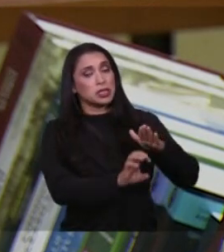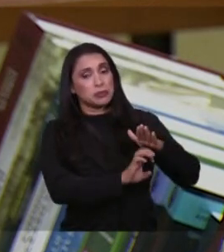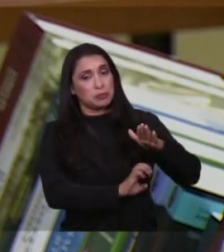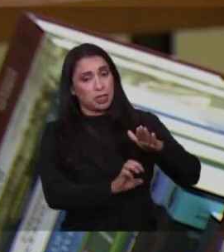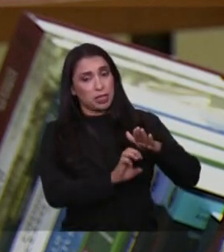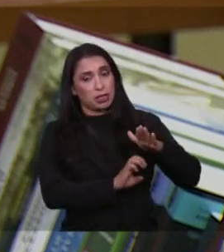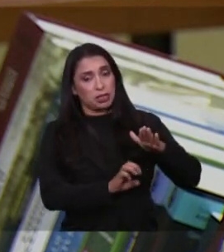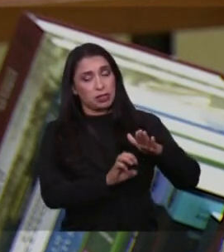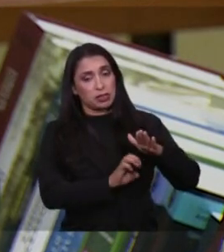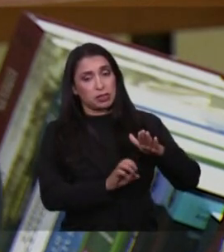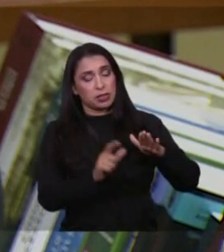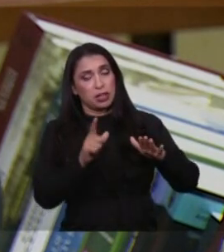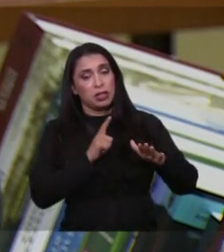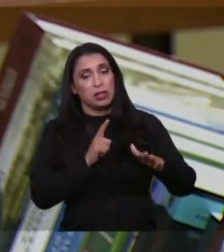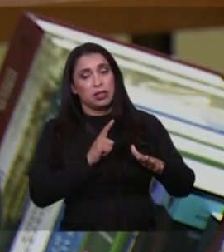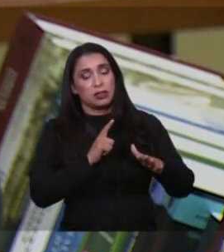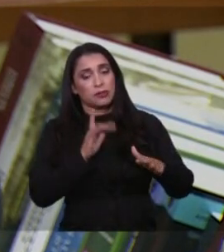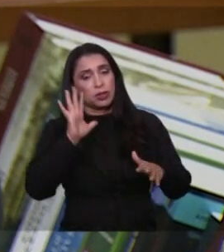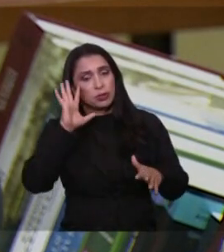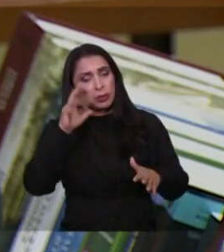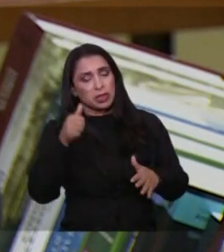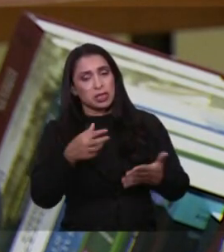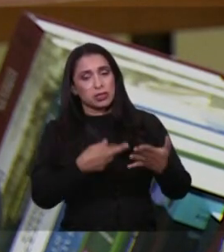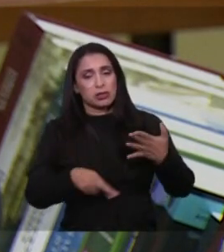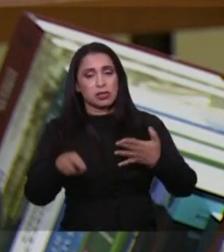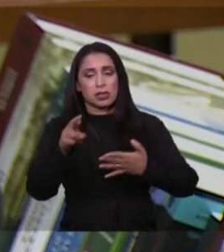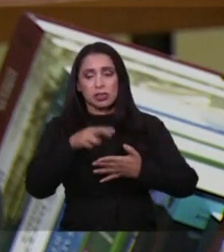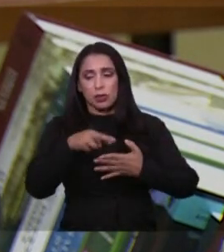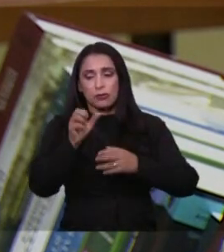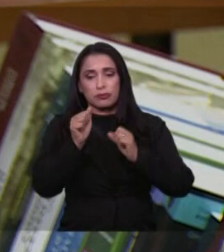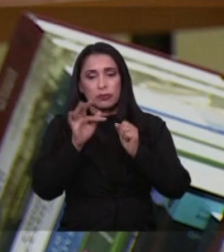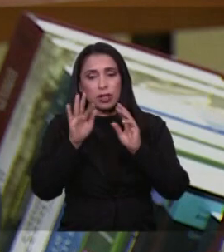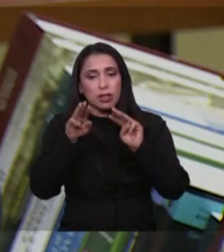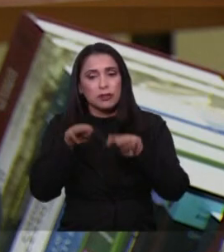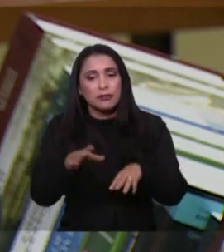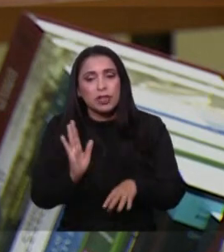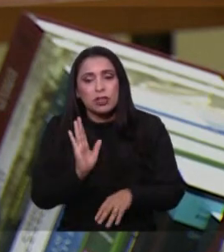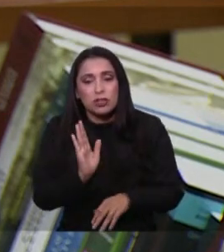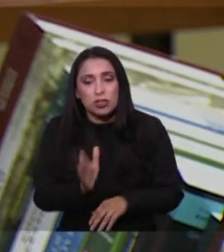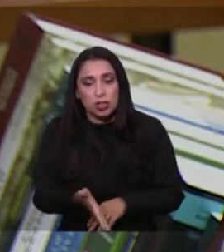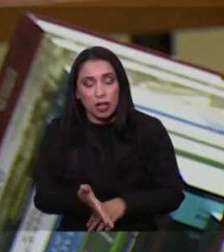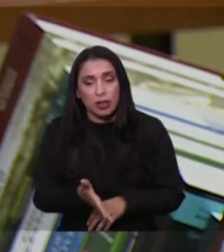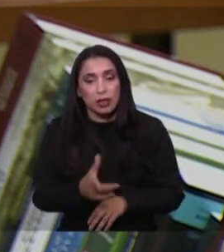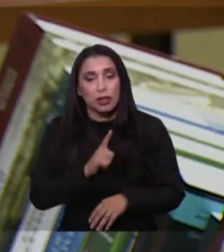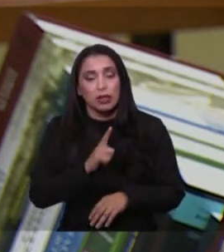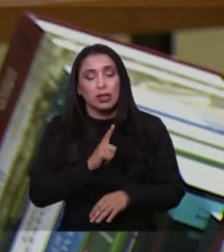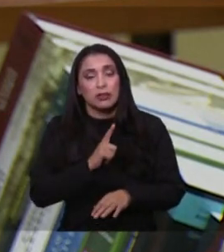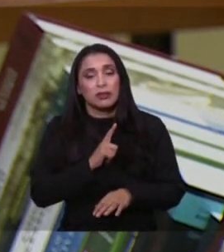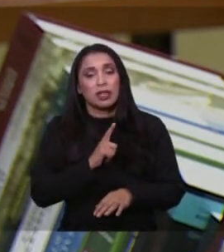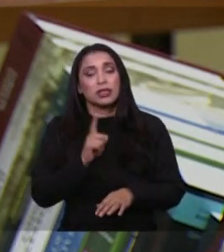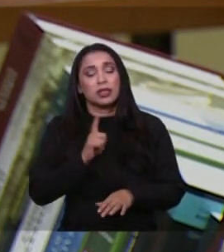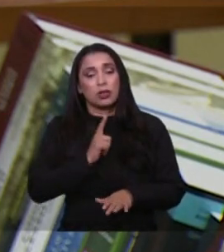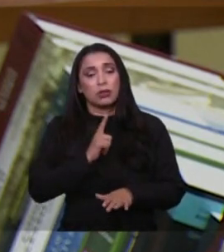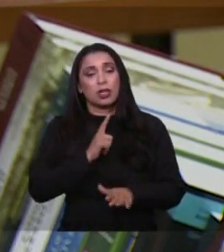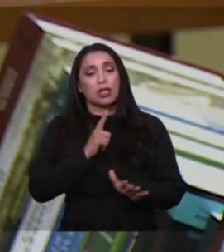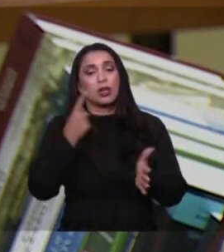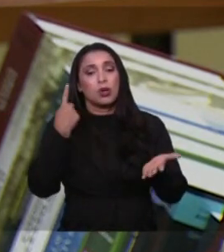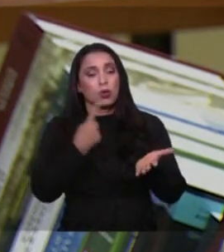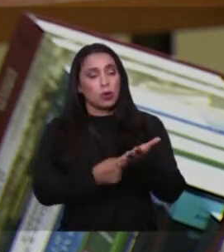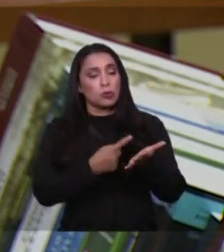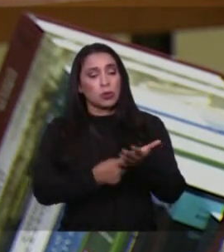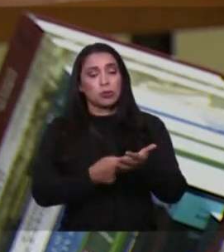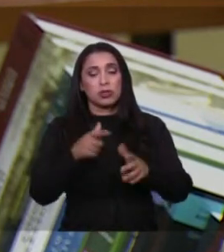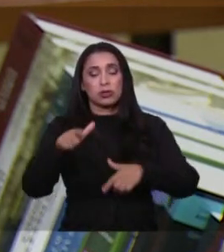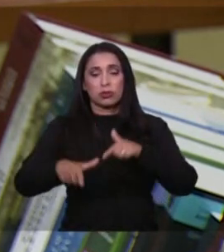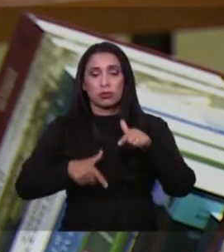foram condenadas em decisões transitadas em julgado a reconhecer um vínculo empregatício,